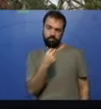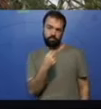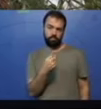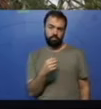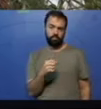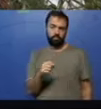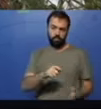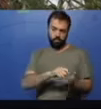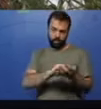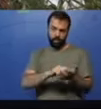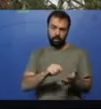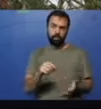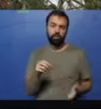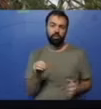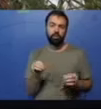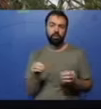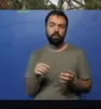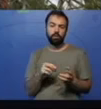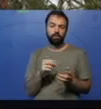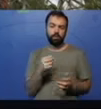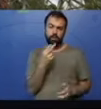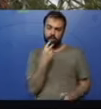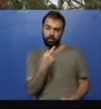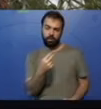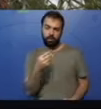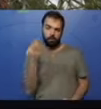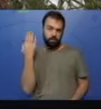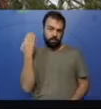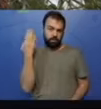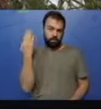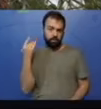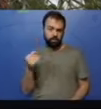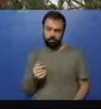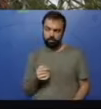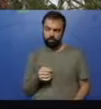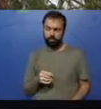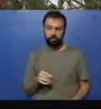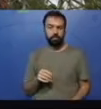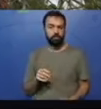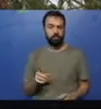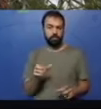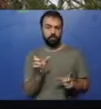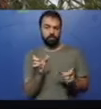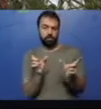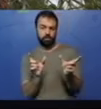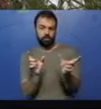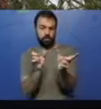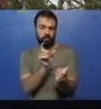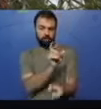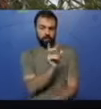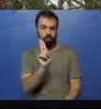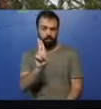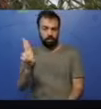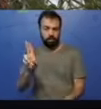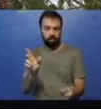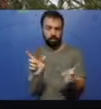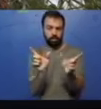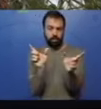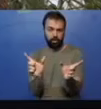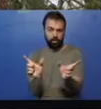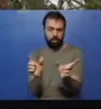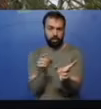língua que não vai mudar mais. O nome científico é composto por 2 palavras, sendo a primeira